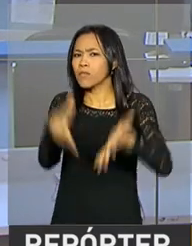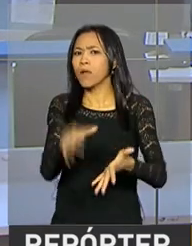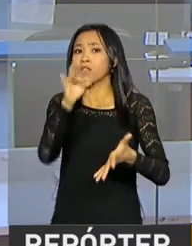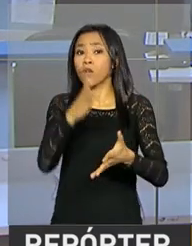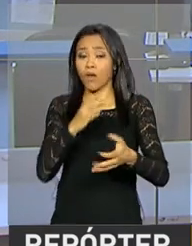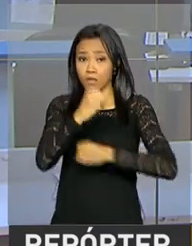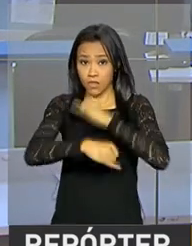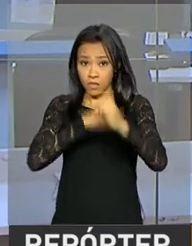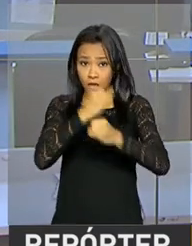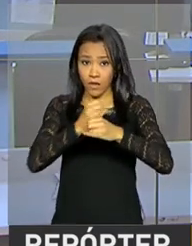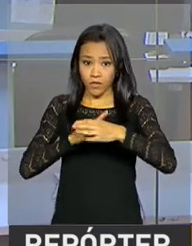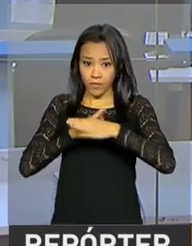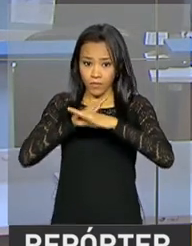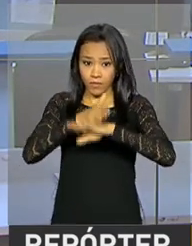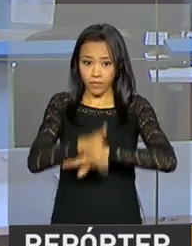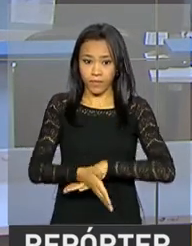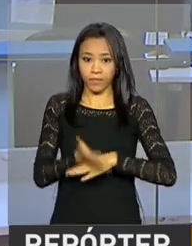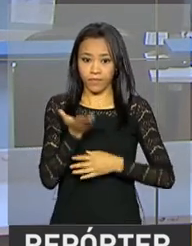site